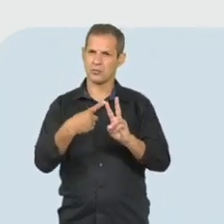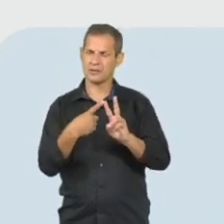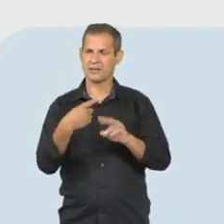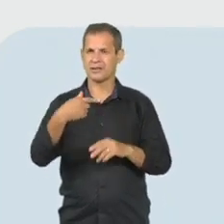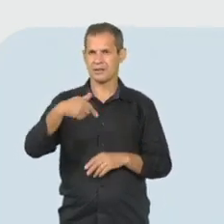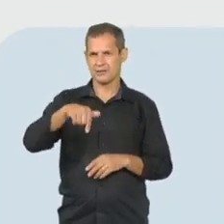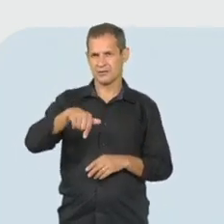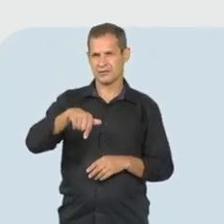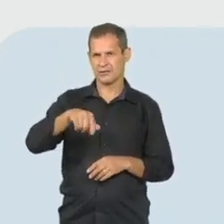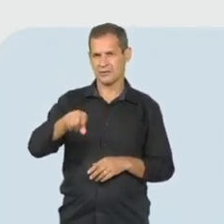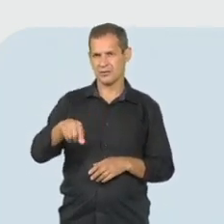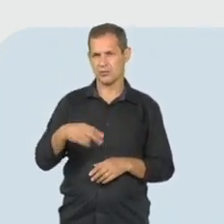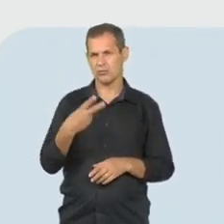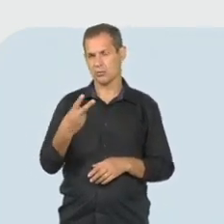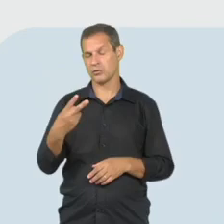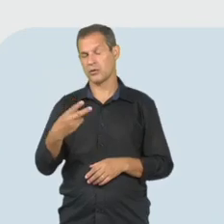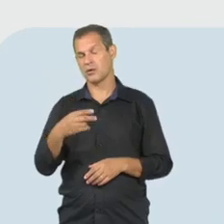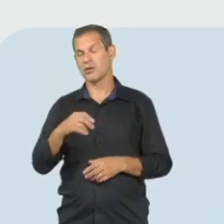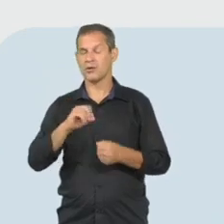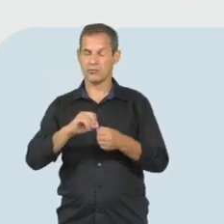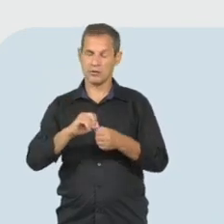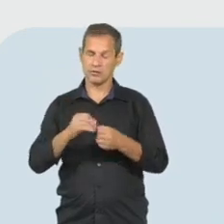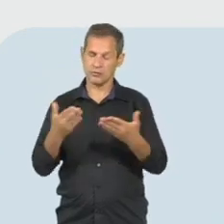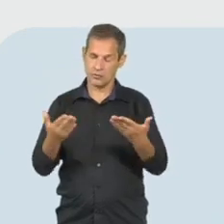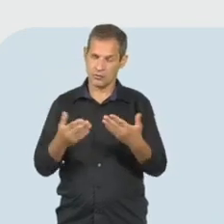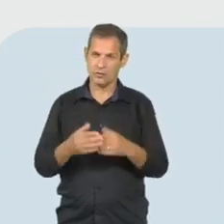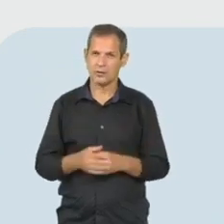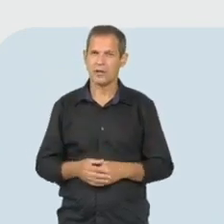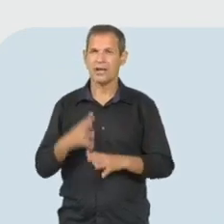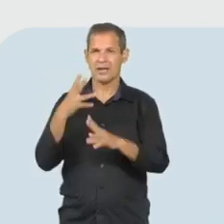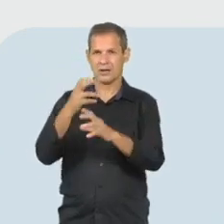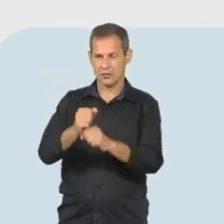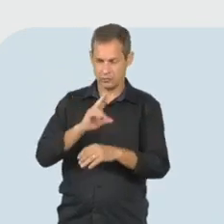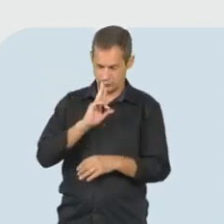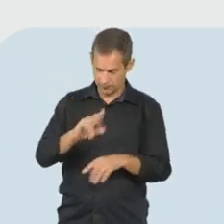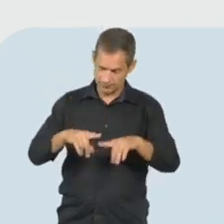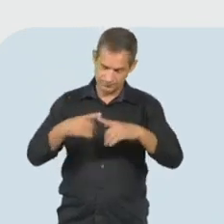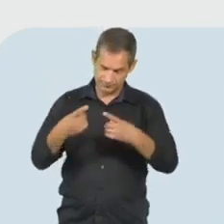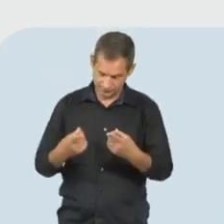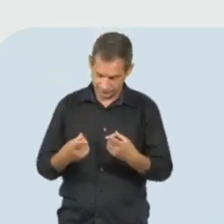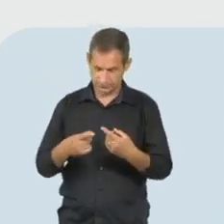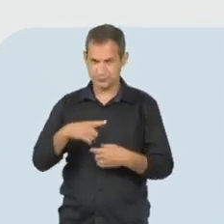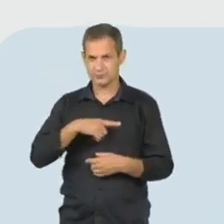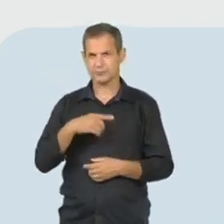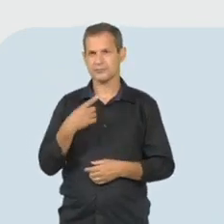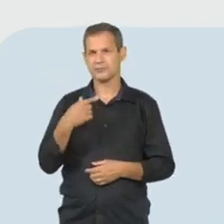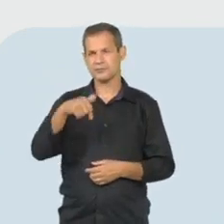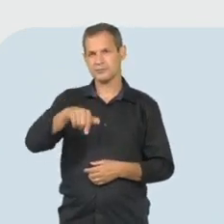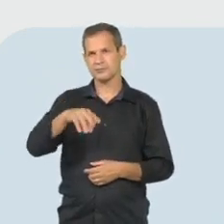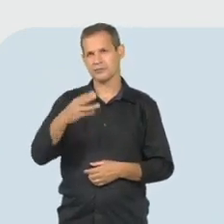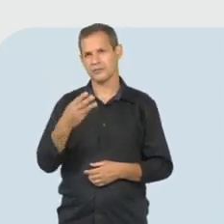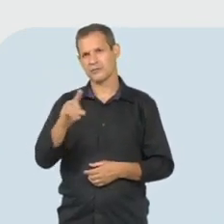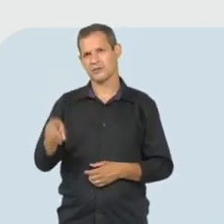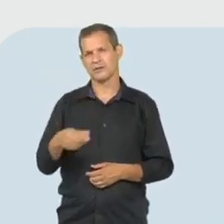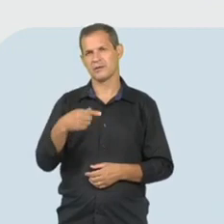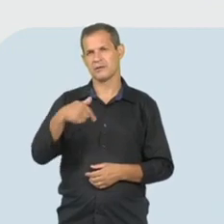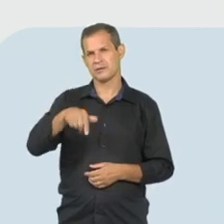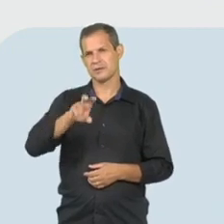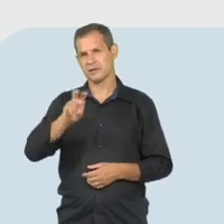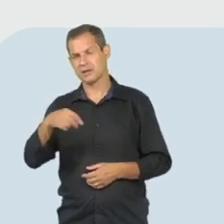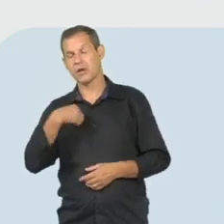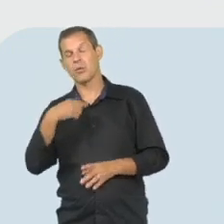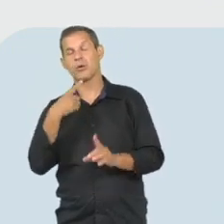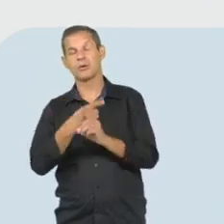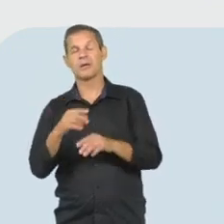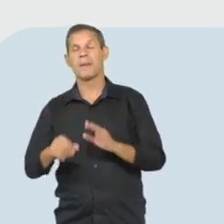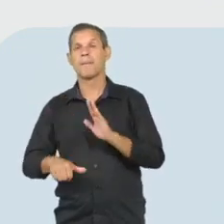Faça um passo a passo. Agora é álgebra para resolver isso aqui, vai dar 73,75. Então eu descobri